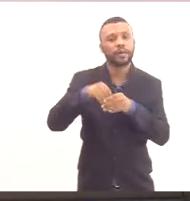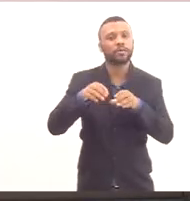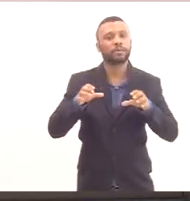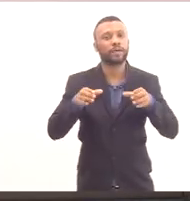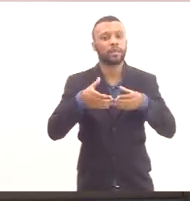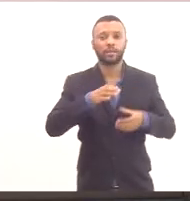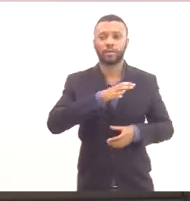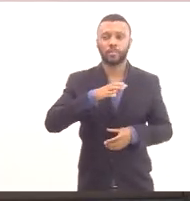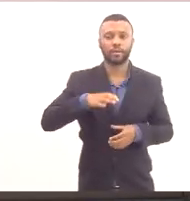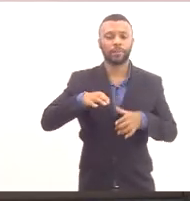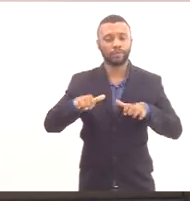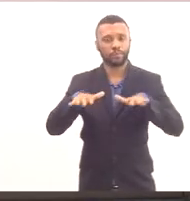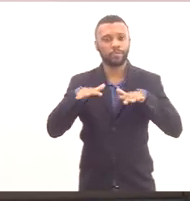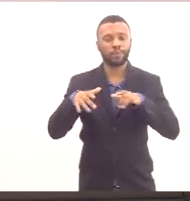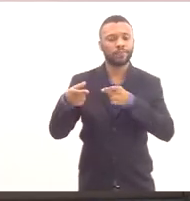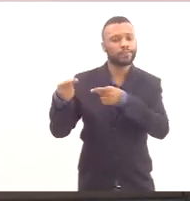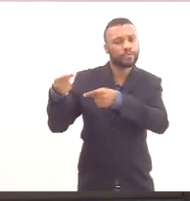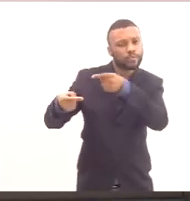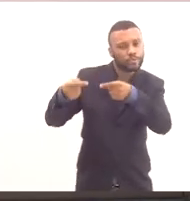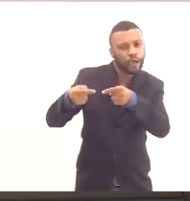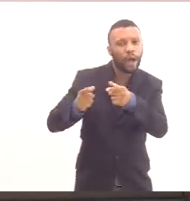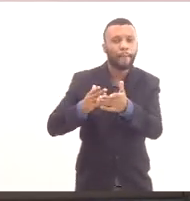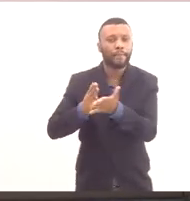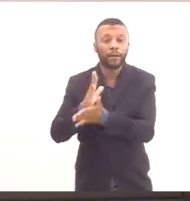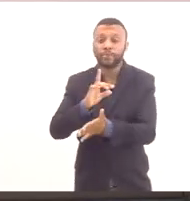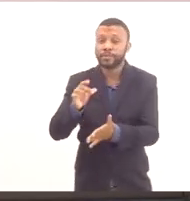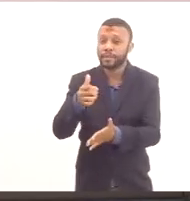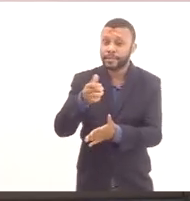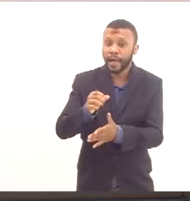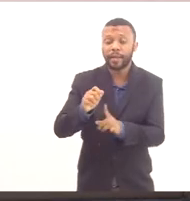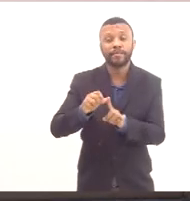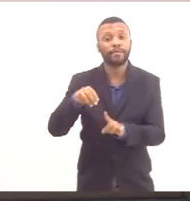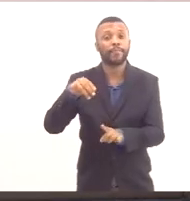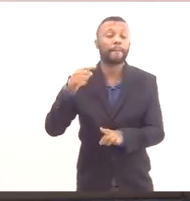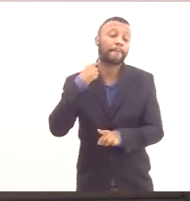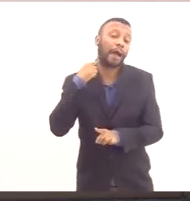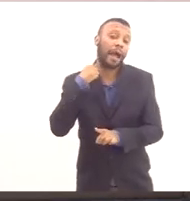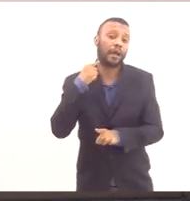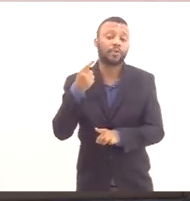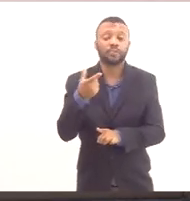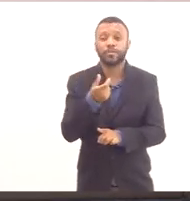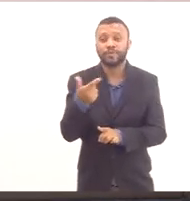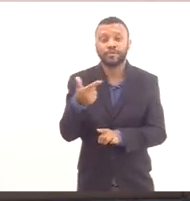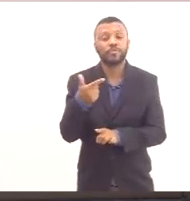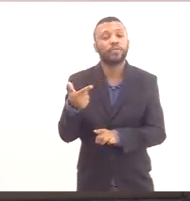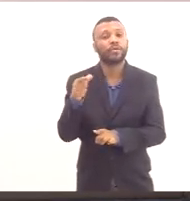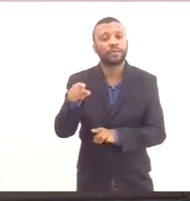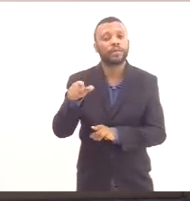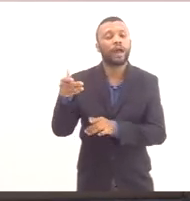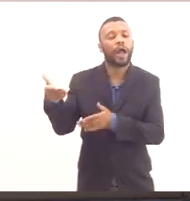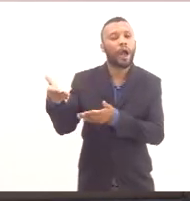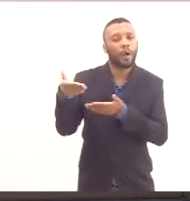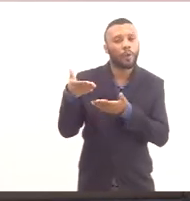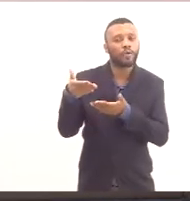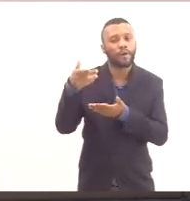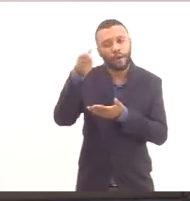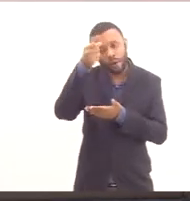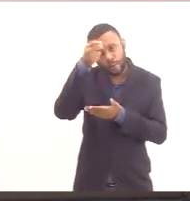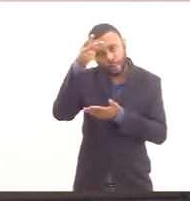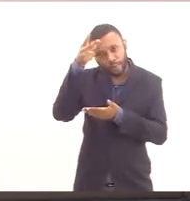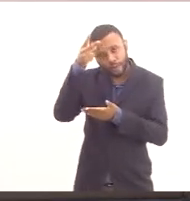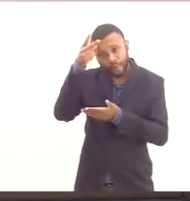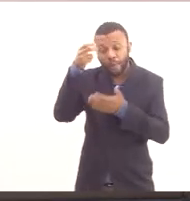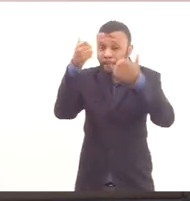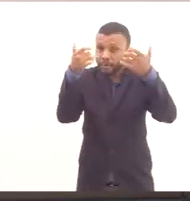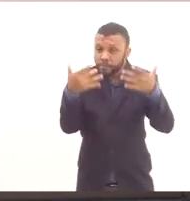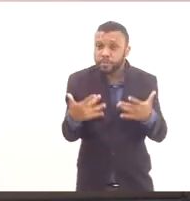consider é liberado e aprovado no dia dez de maio de dois mil e 22 a convocação do prefeito para prestar esclarecimentos à comissão especial em